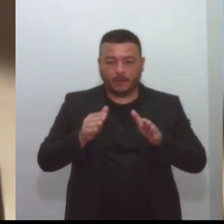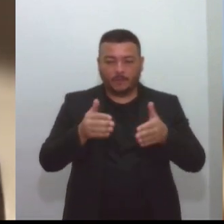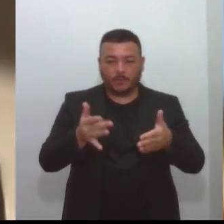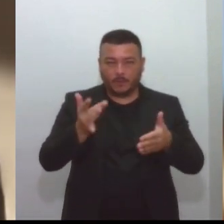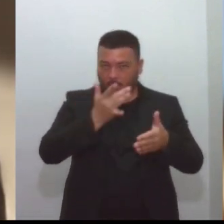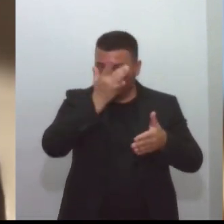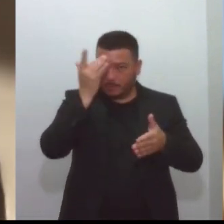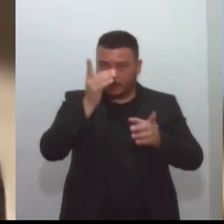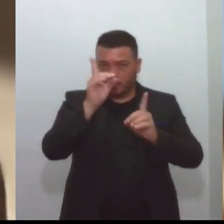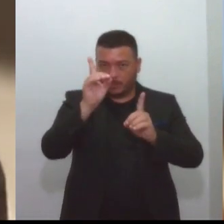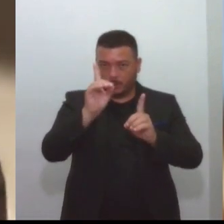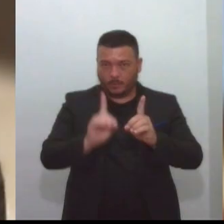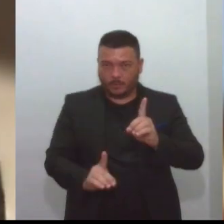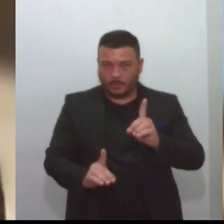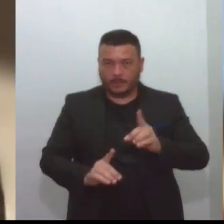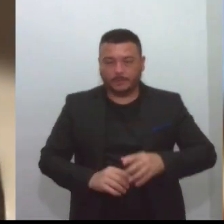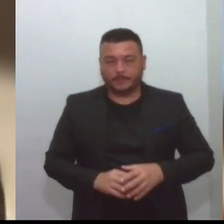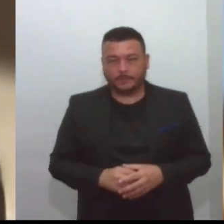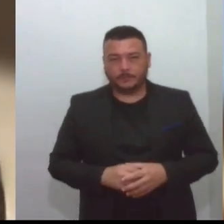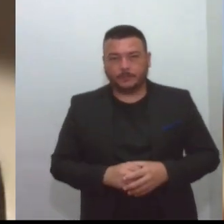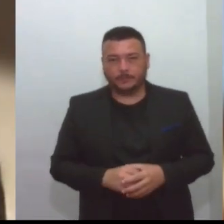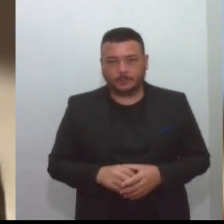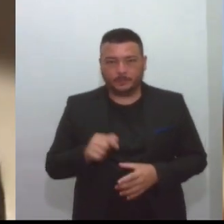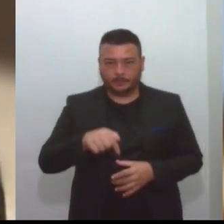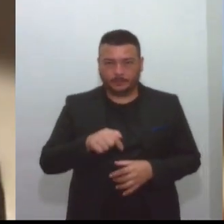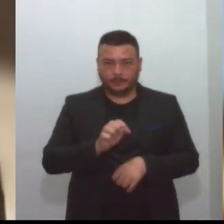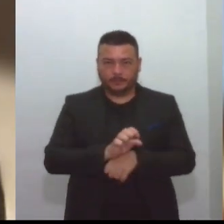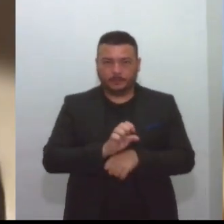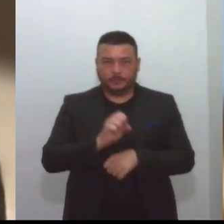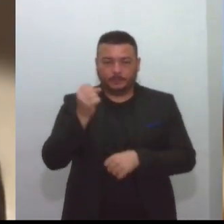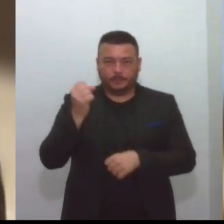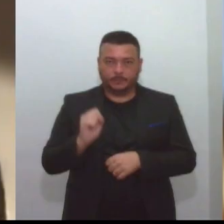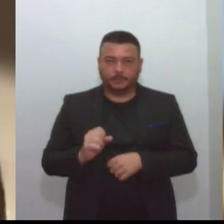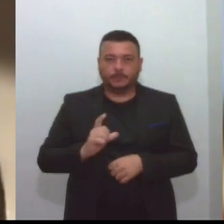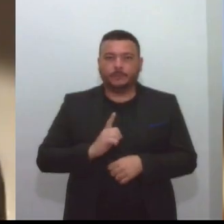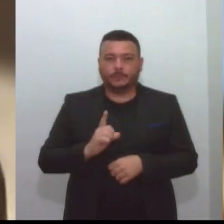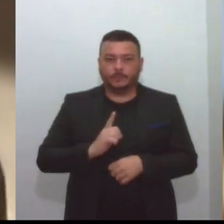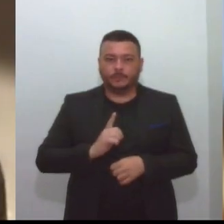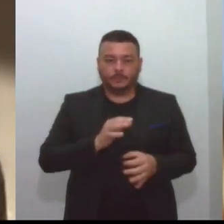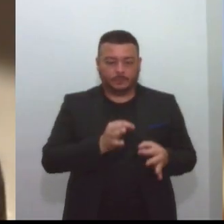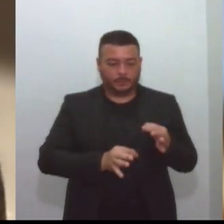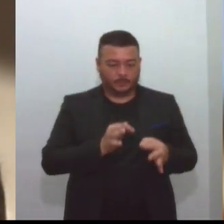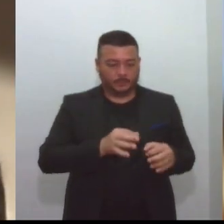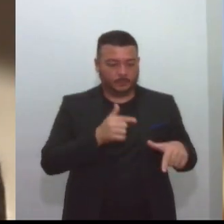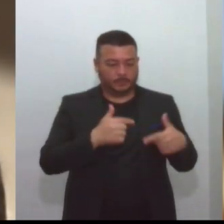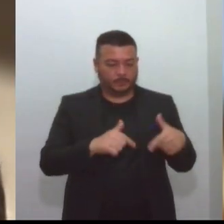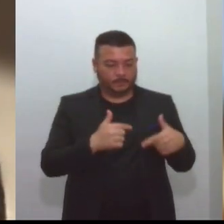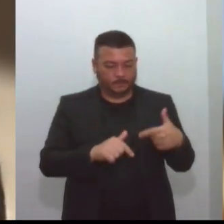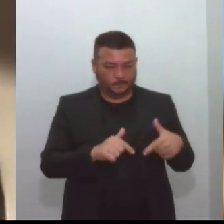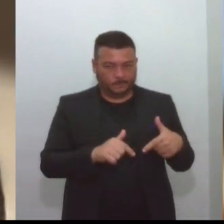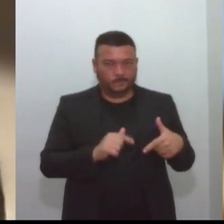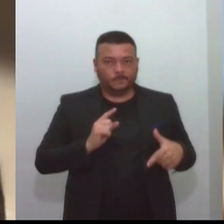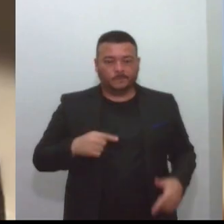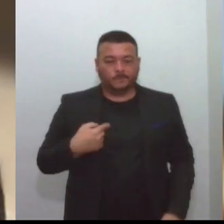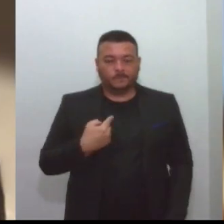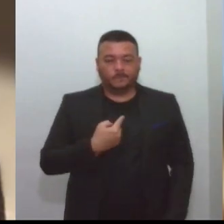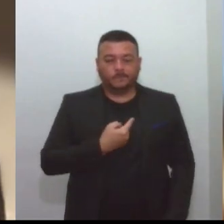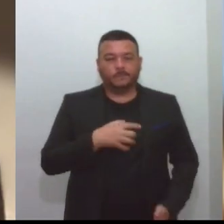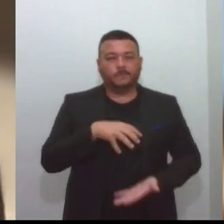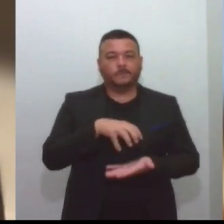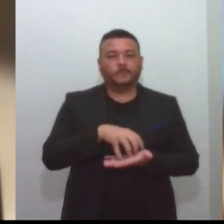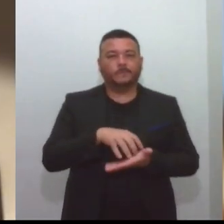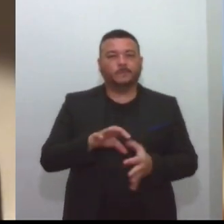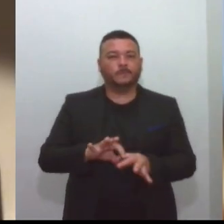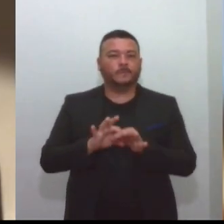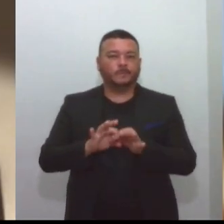deficiência. Então, aqui no estado de Sergipe, nós temos a Justiça do Trabalho e o nosso Centro de Conciliação, é